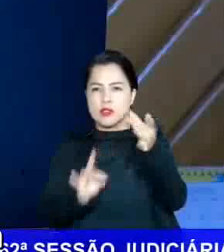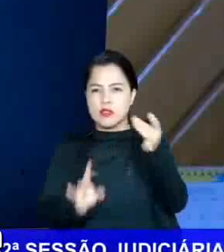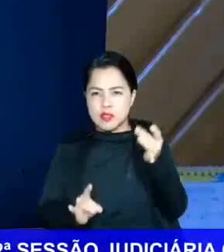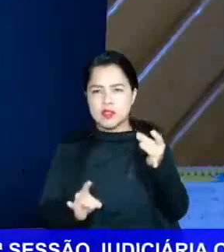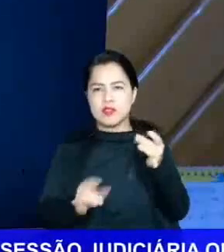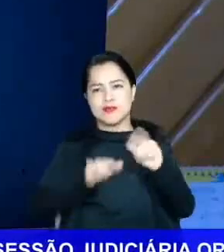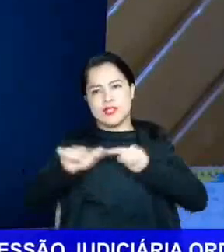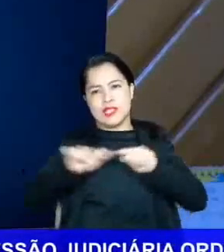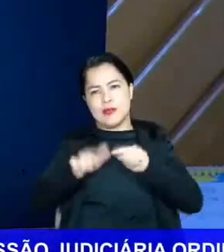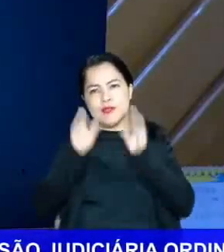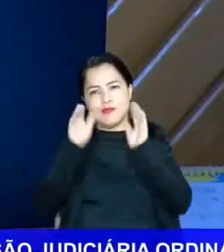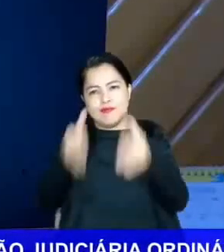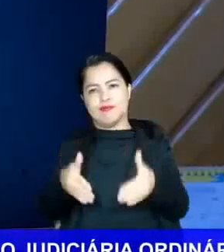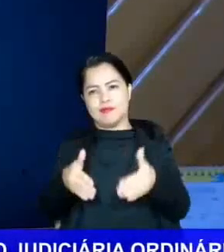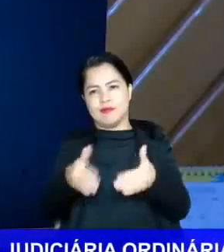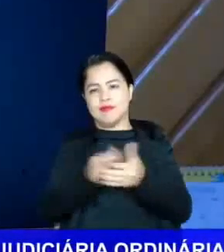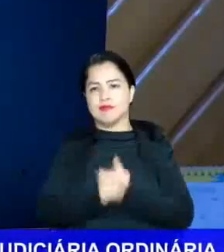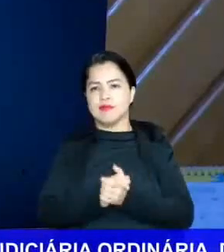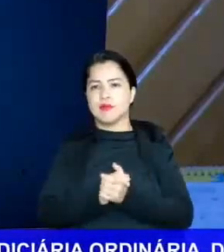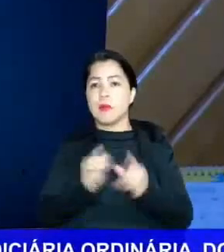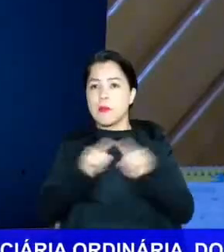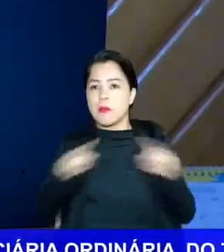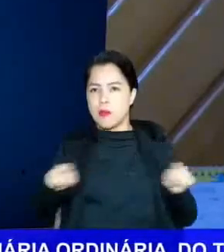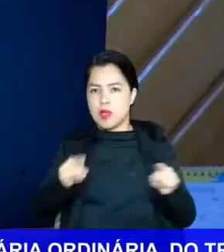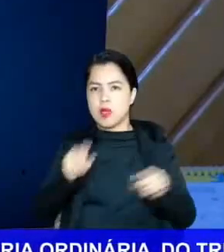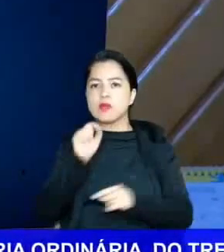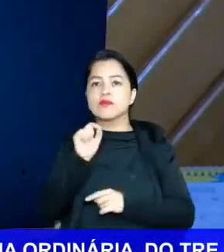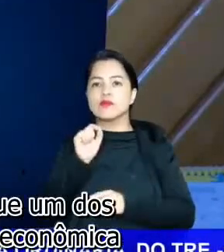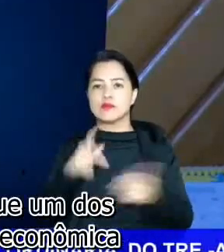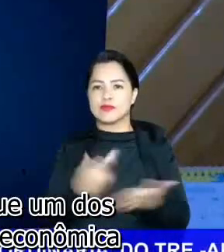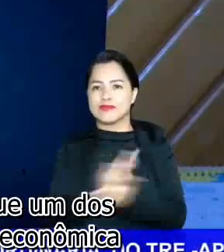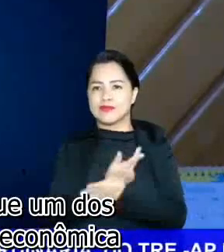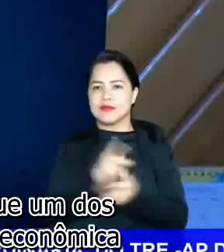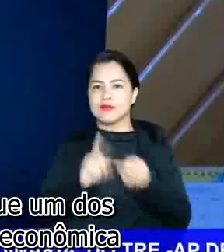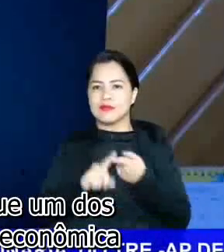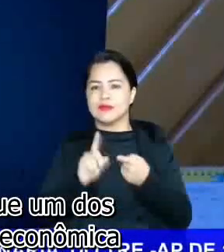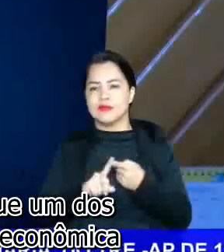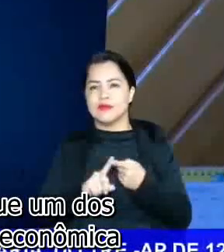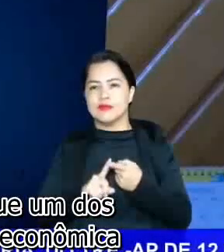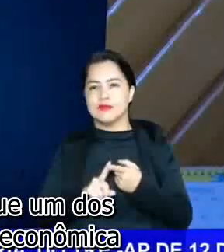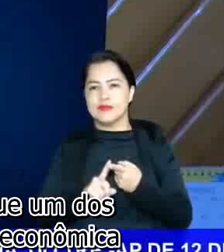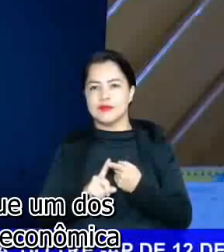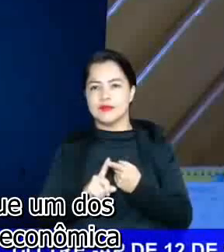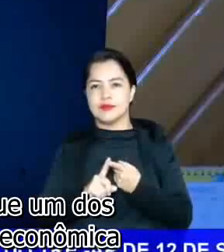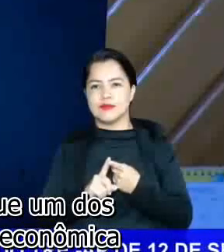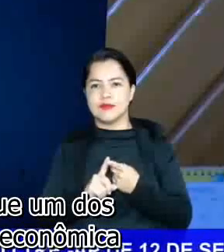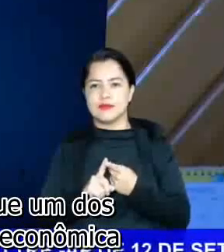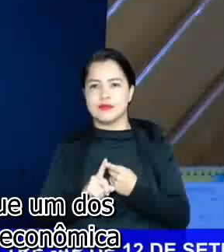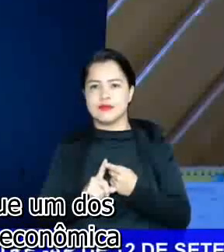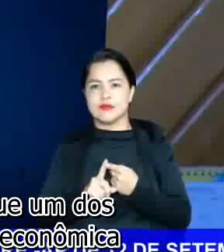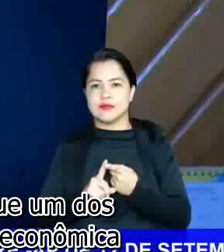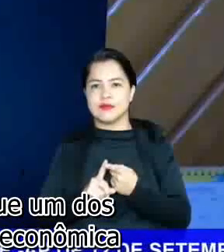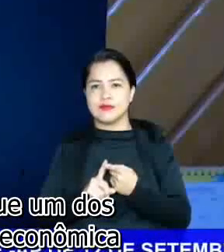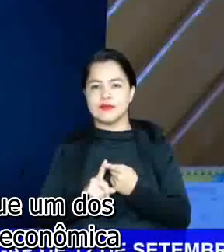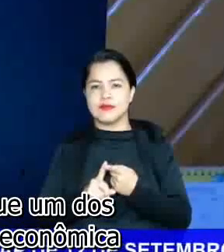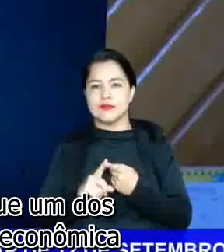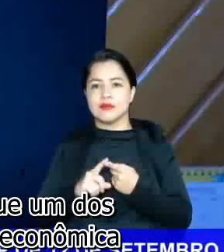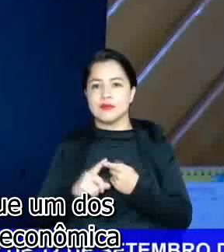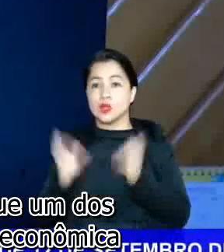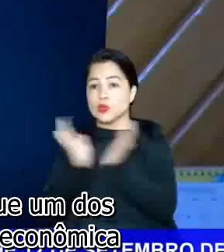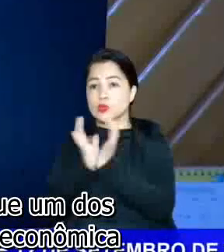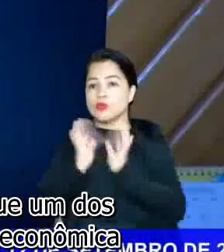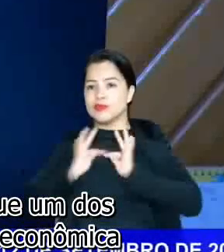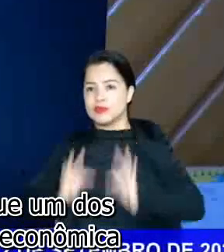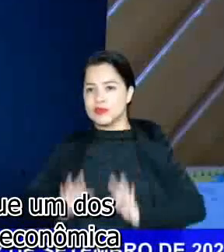dessa natureza. Mas não bastasse isso, consta também que a unidade